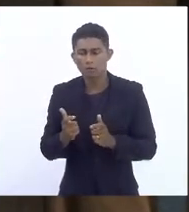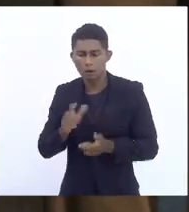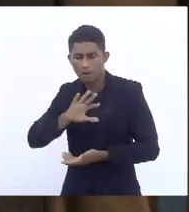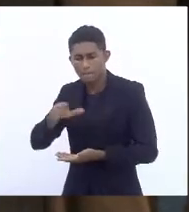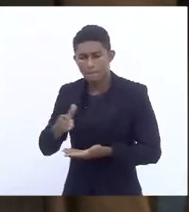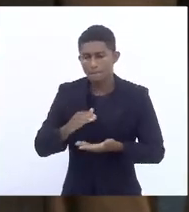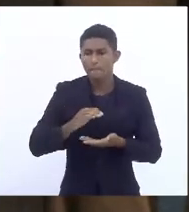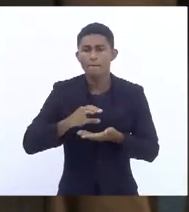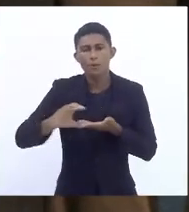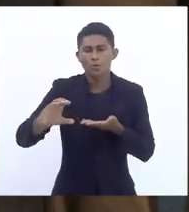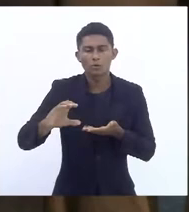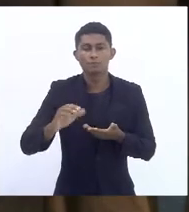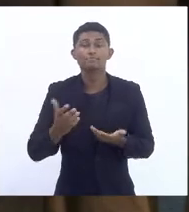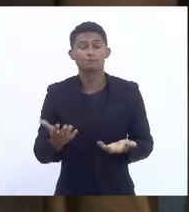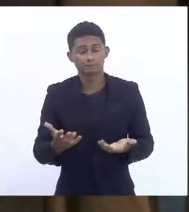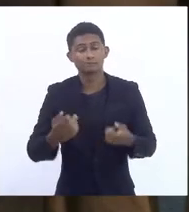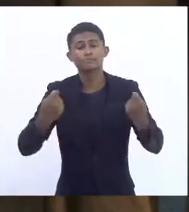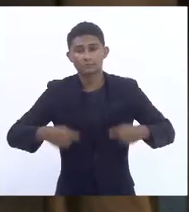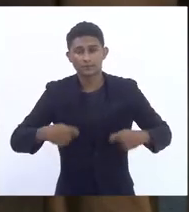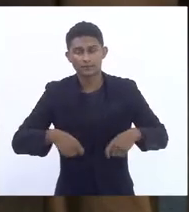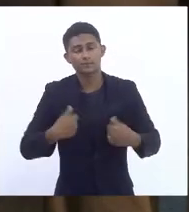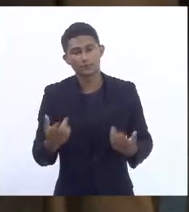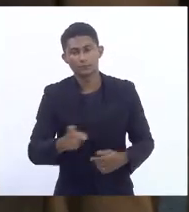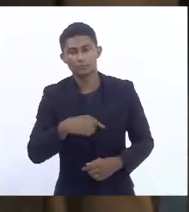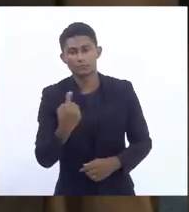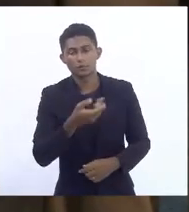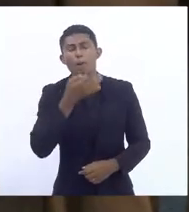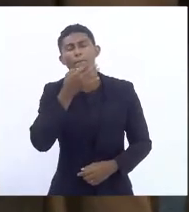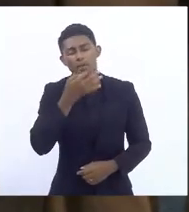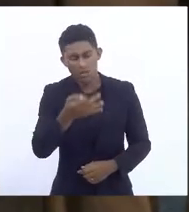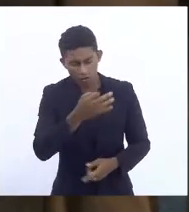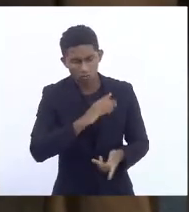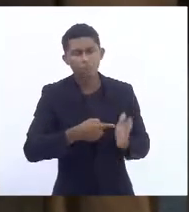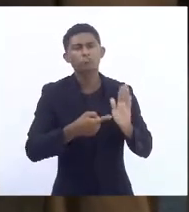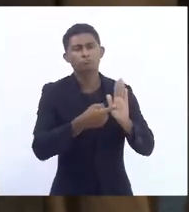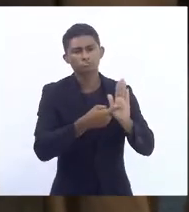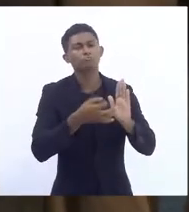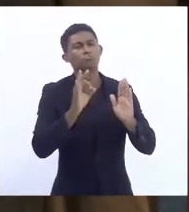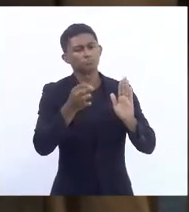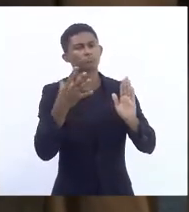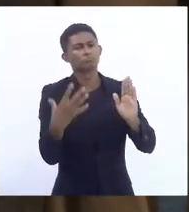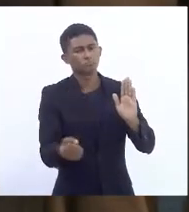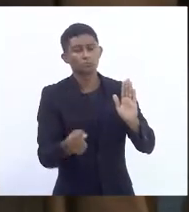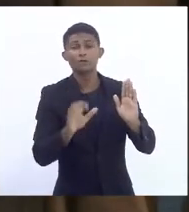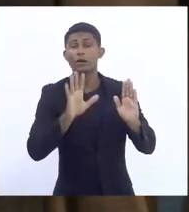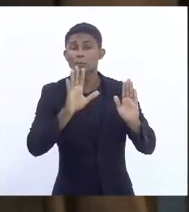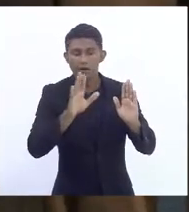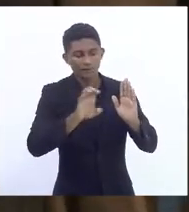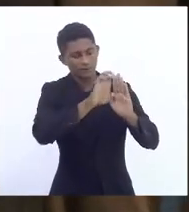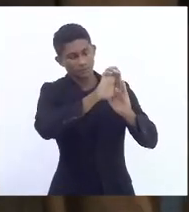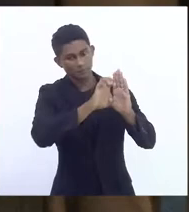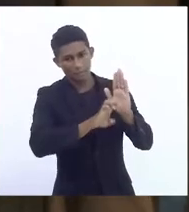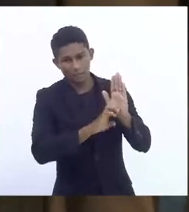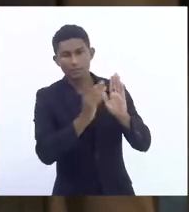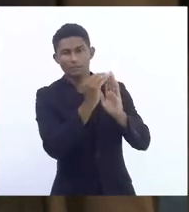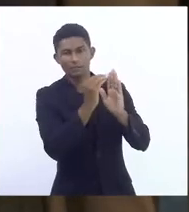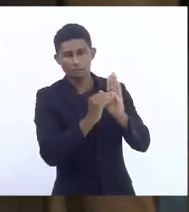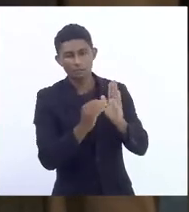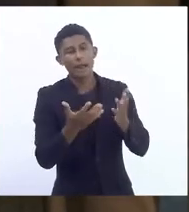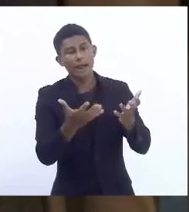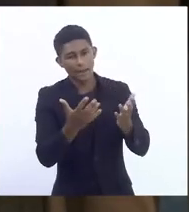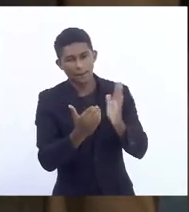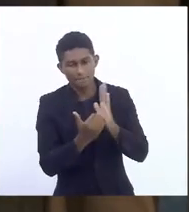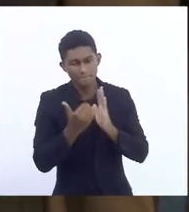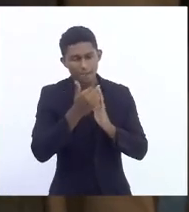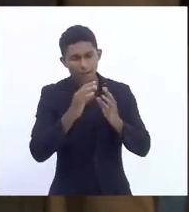nesse sentido, o nosso parecer é um parecer favorável com emendas, esperando contribuir ao longo da tramitação para